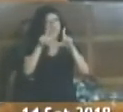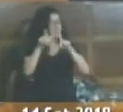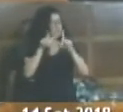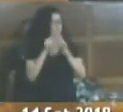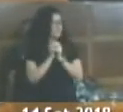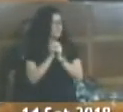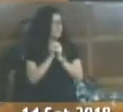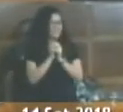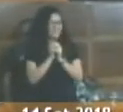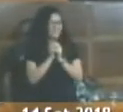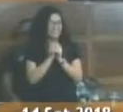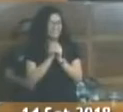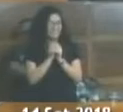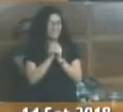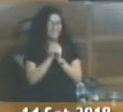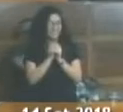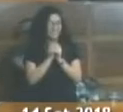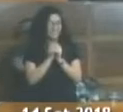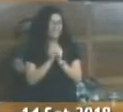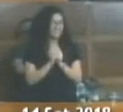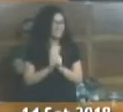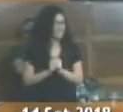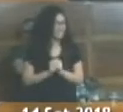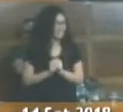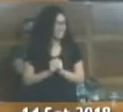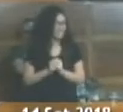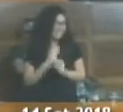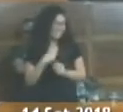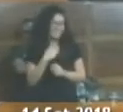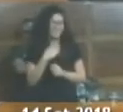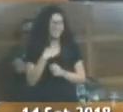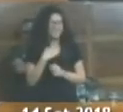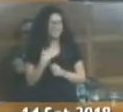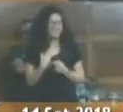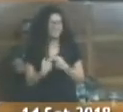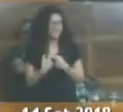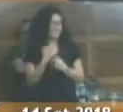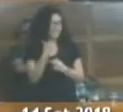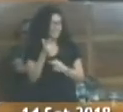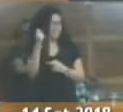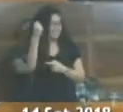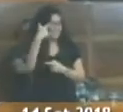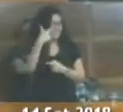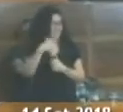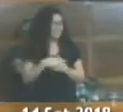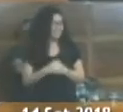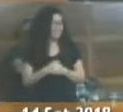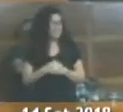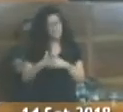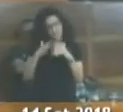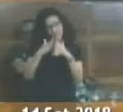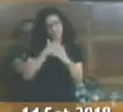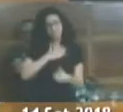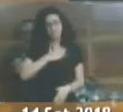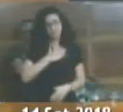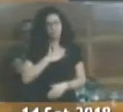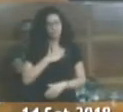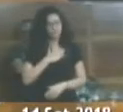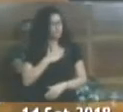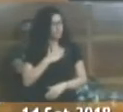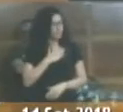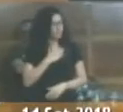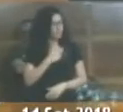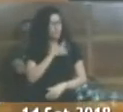dia todo, essas coisas assim. Só que aí eu não posso, por causa que não tem luz o dia todo. E lá em casa é